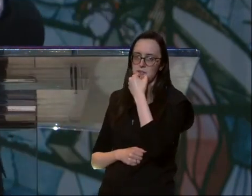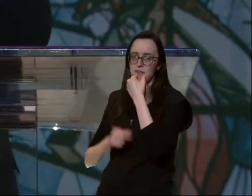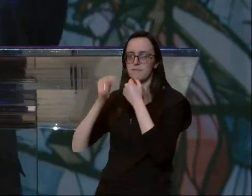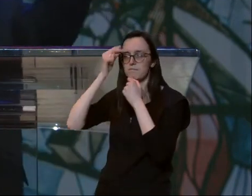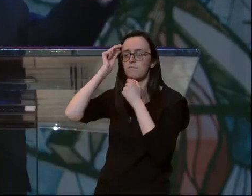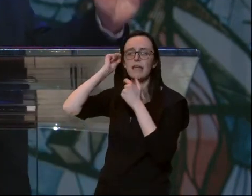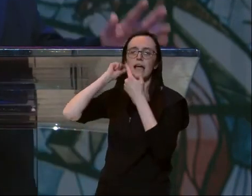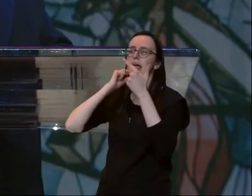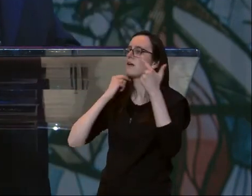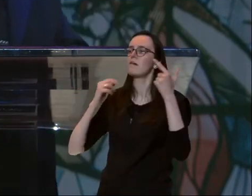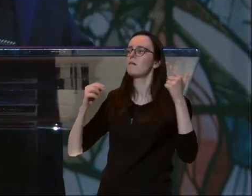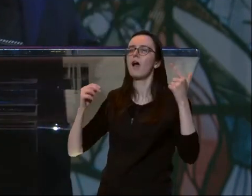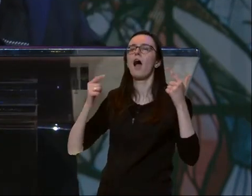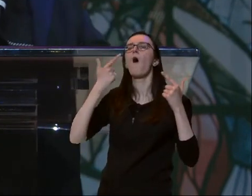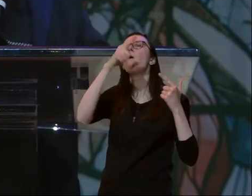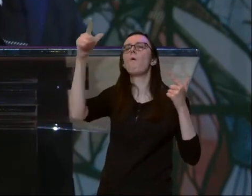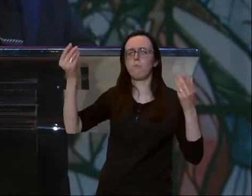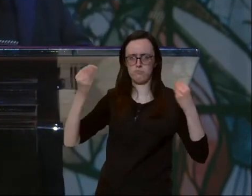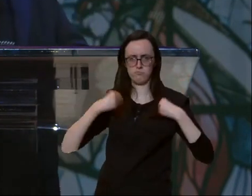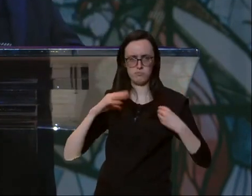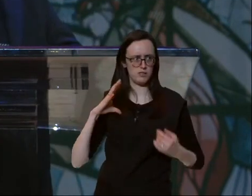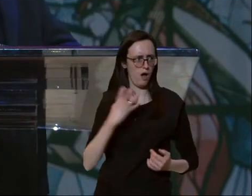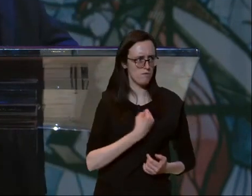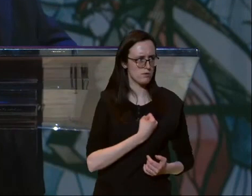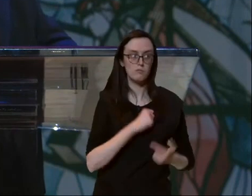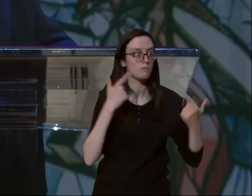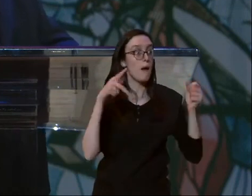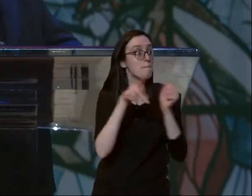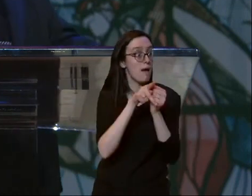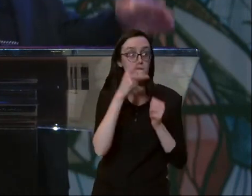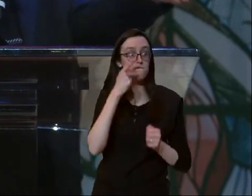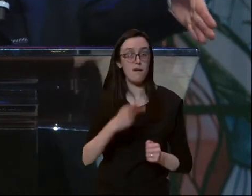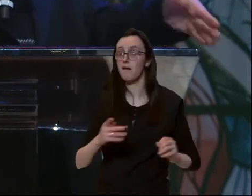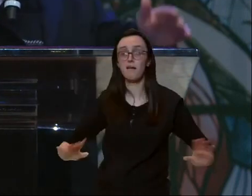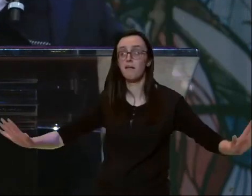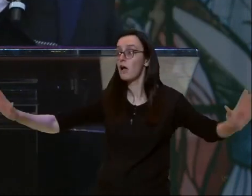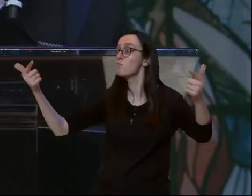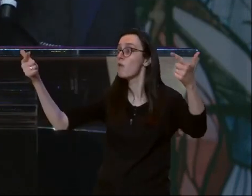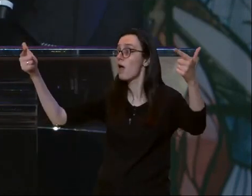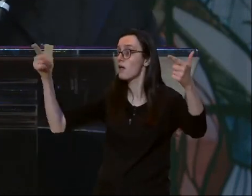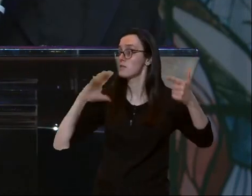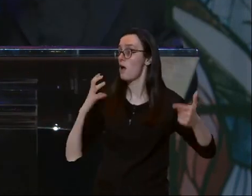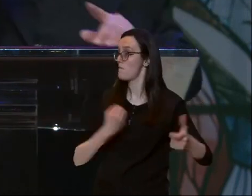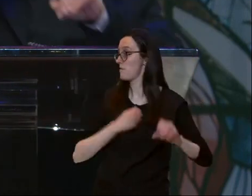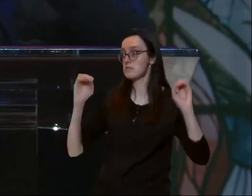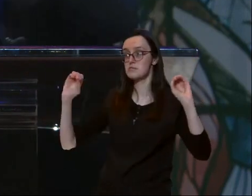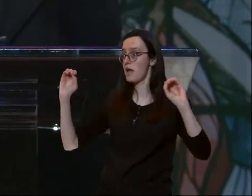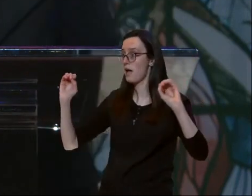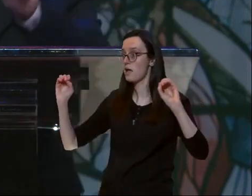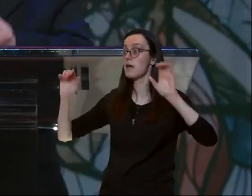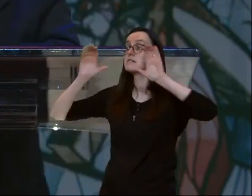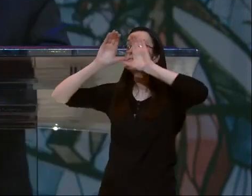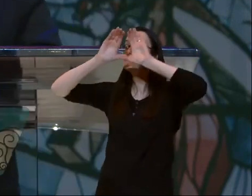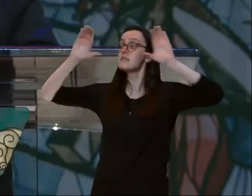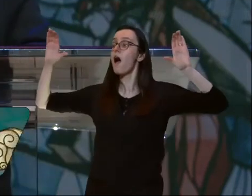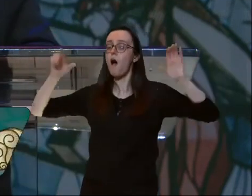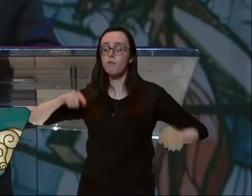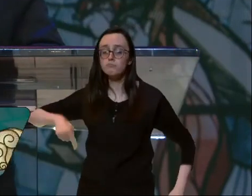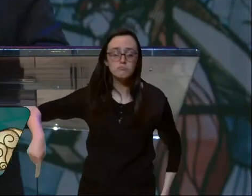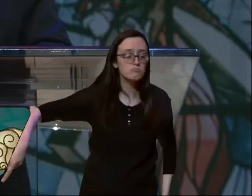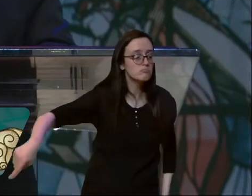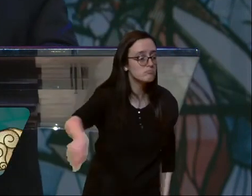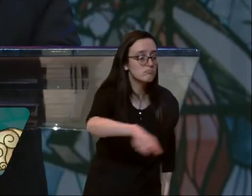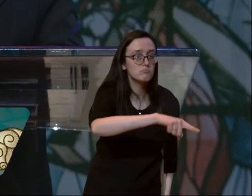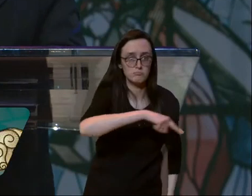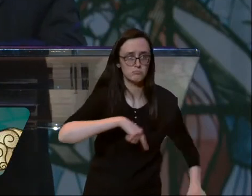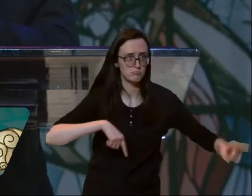E em nenhum outro nome há salvação, diz o apóstolo Pedro, porque debaixo do céu também nenhum outro nome há dado